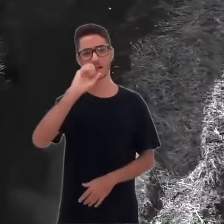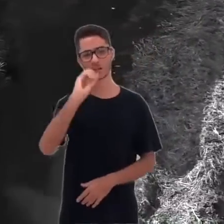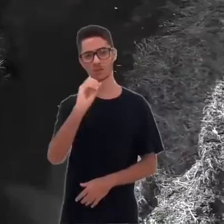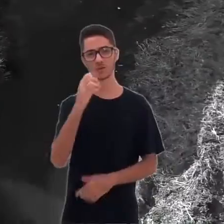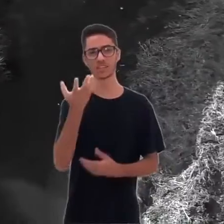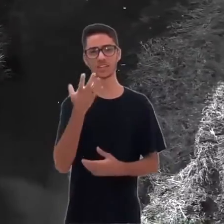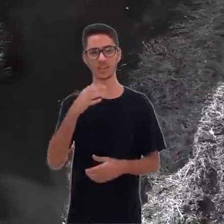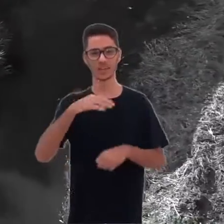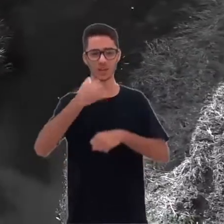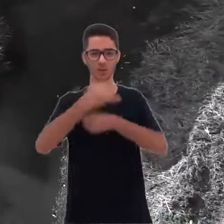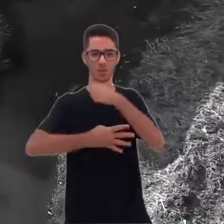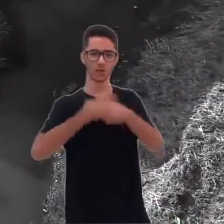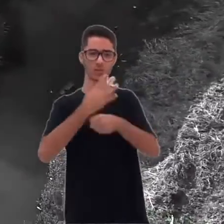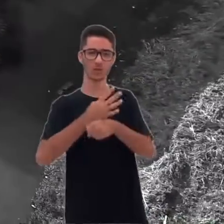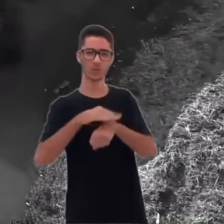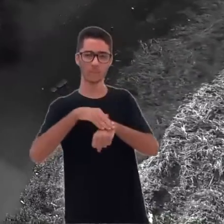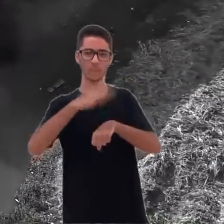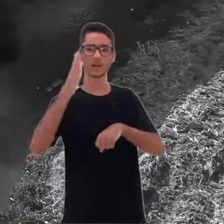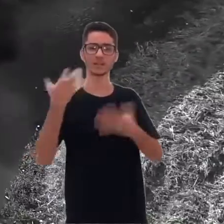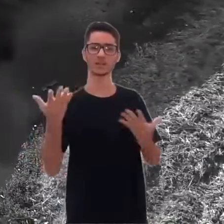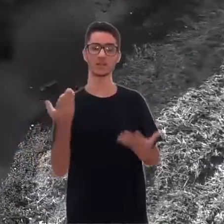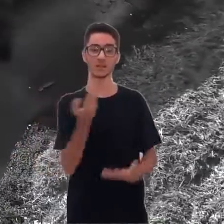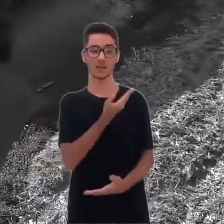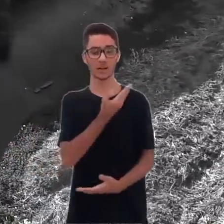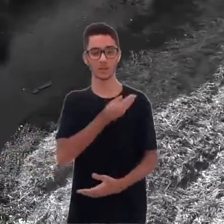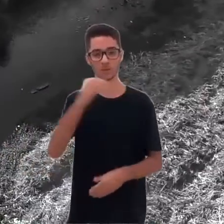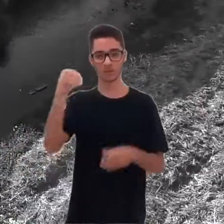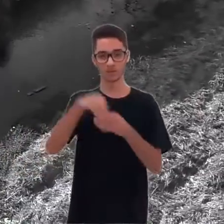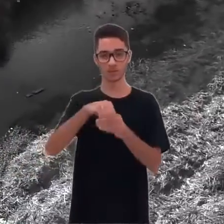Mário, você quer mais 4 anos?